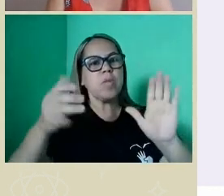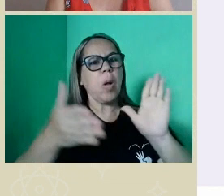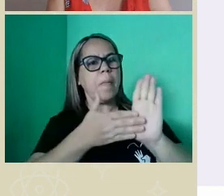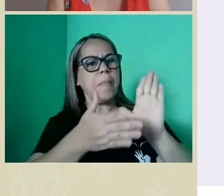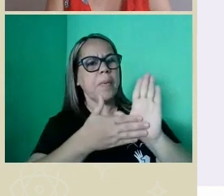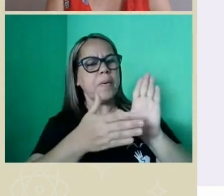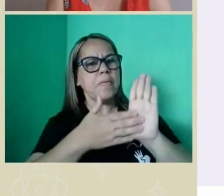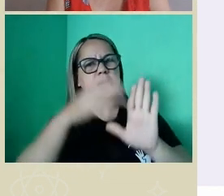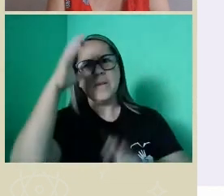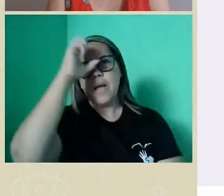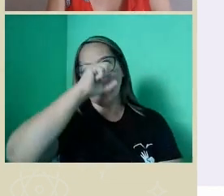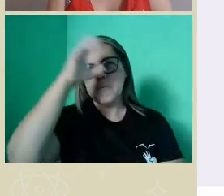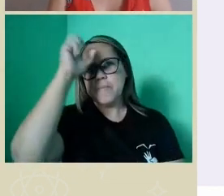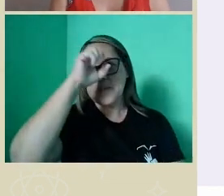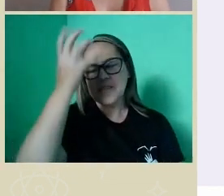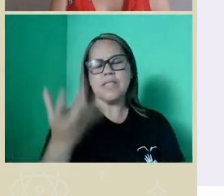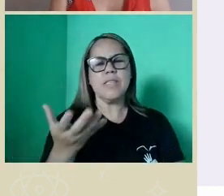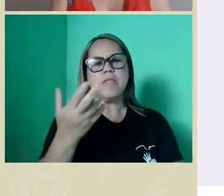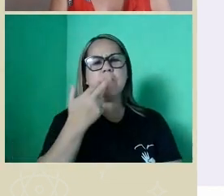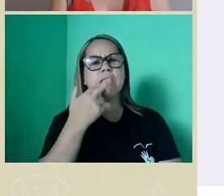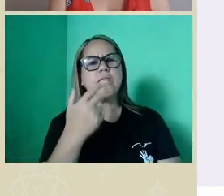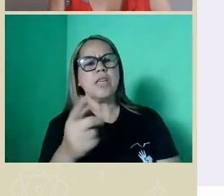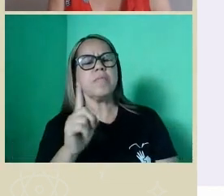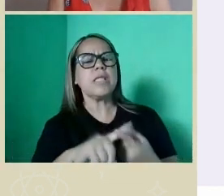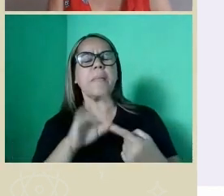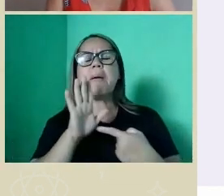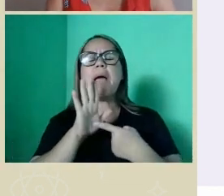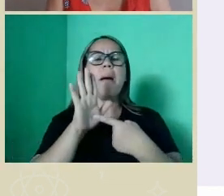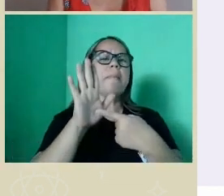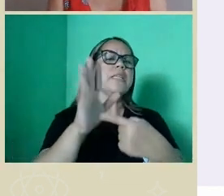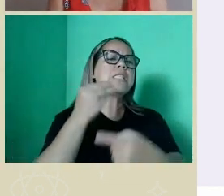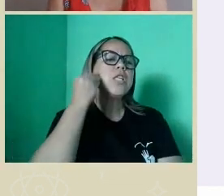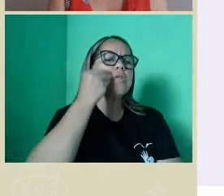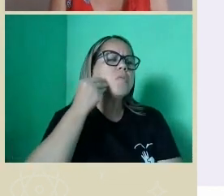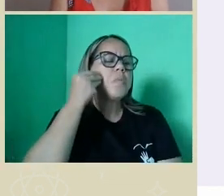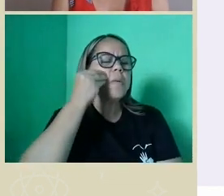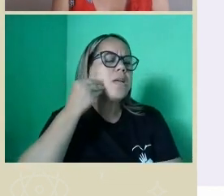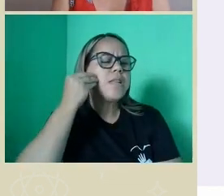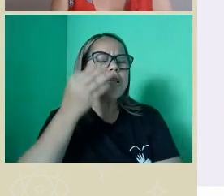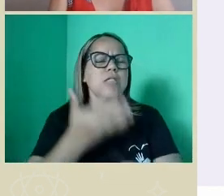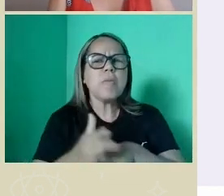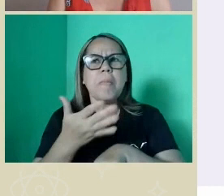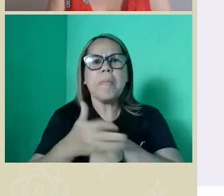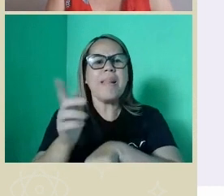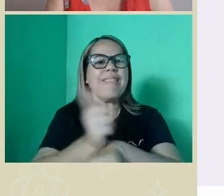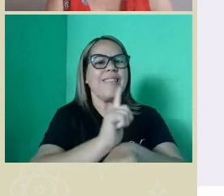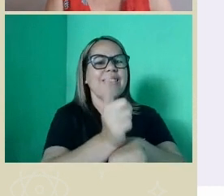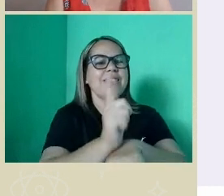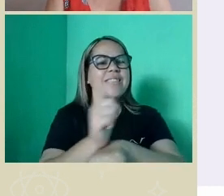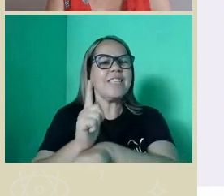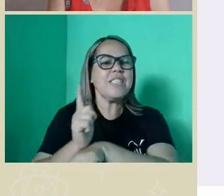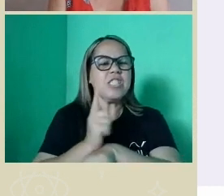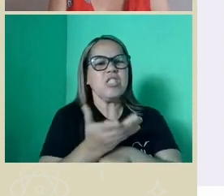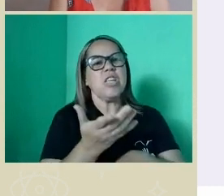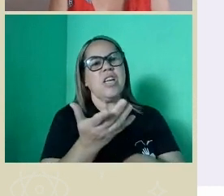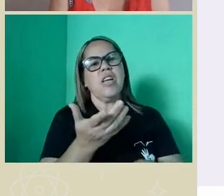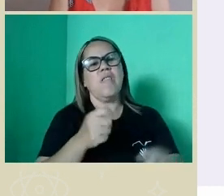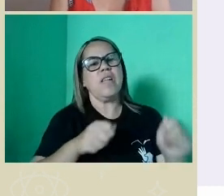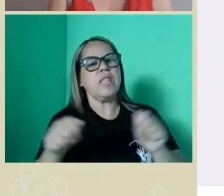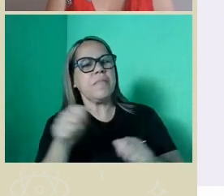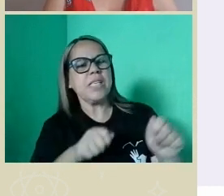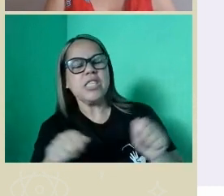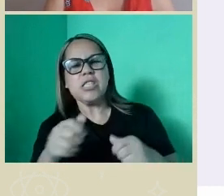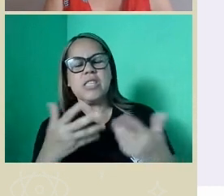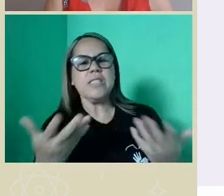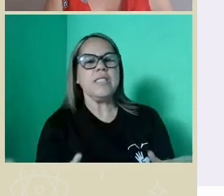aprendizagem integrada de idiomas e apresentar experiências práticas de gestão gestão administração tanto faz